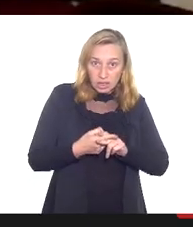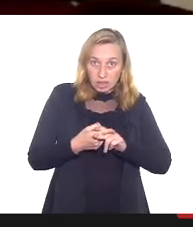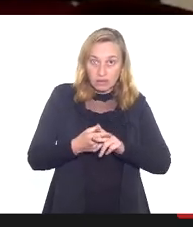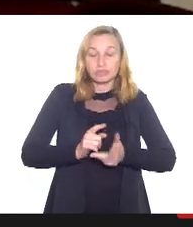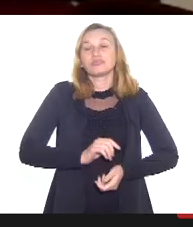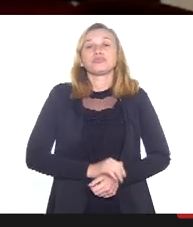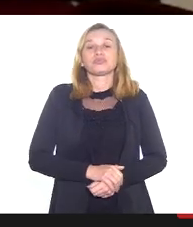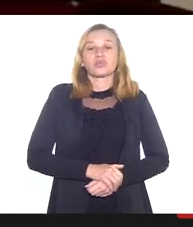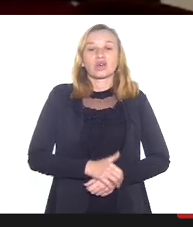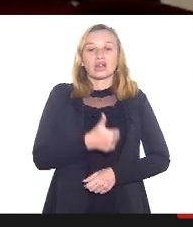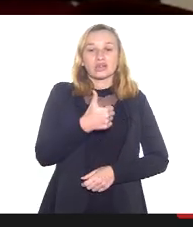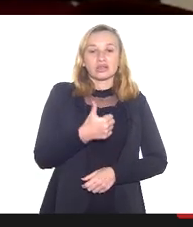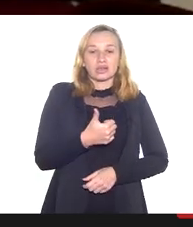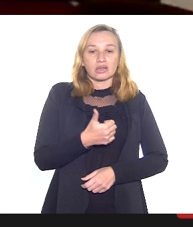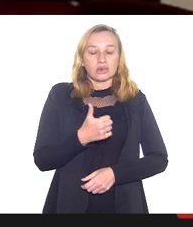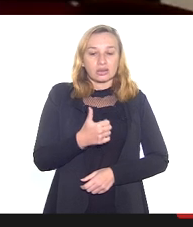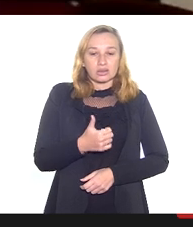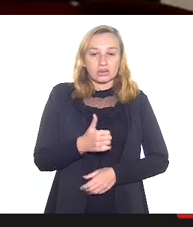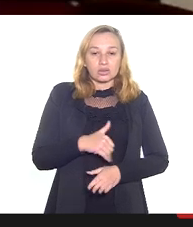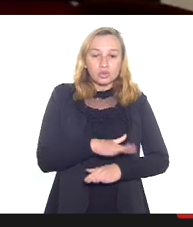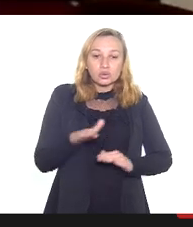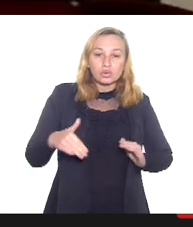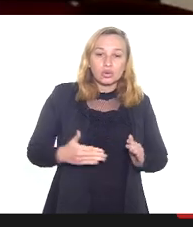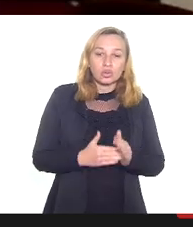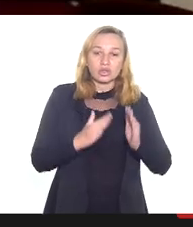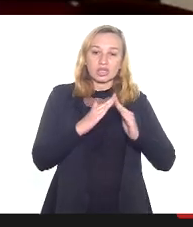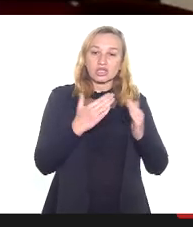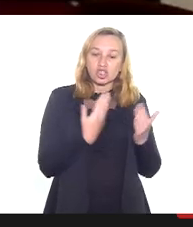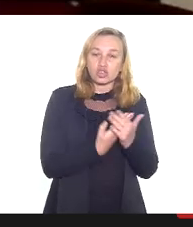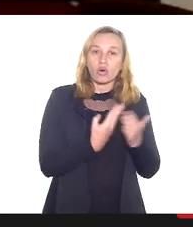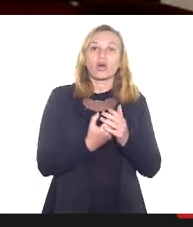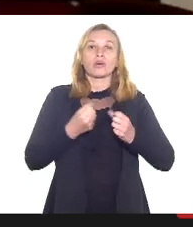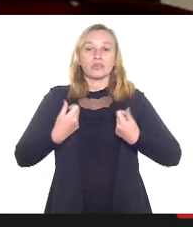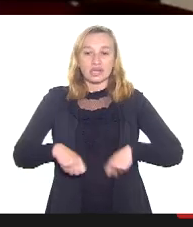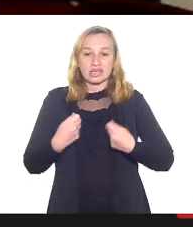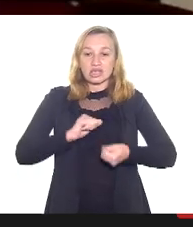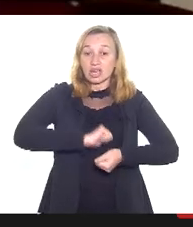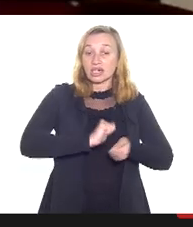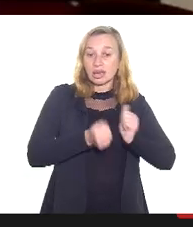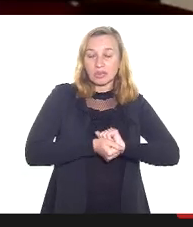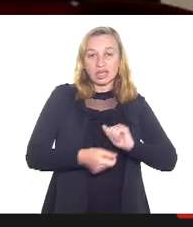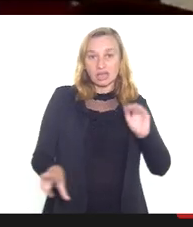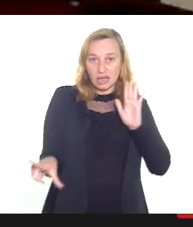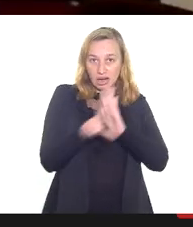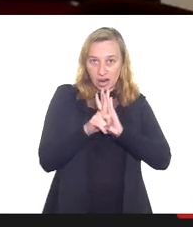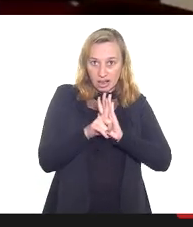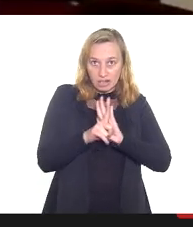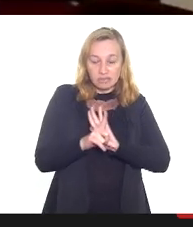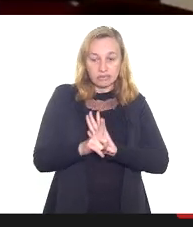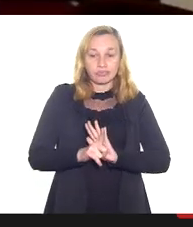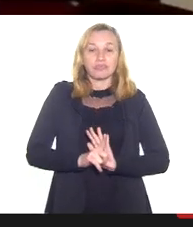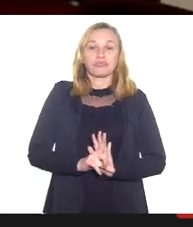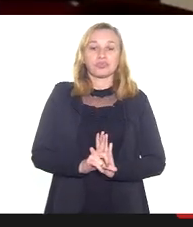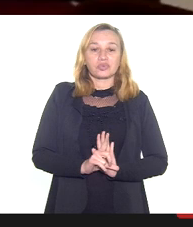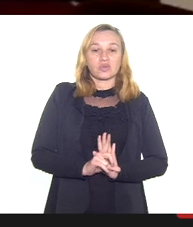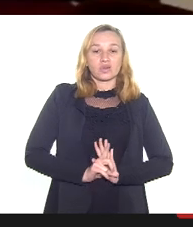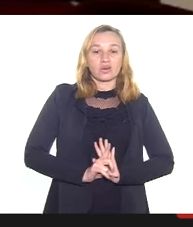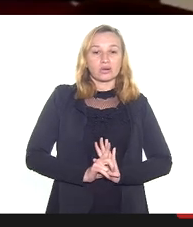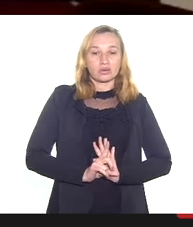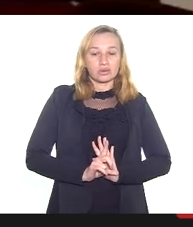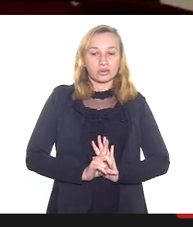até 2022, né, todas as redes precisam estar adaptadas a isso. Ela